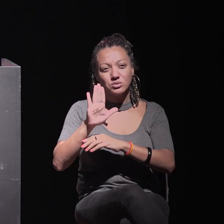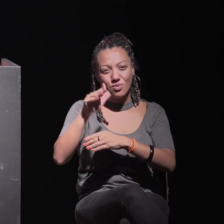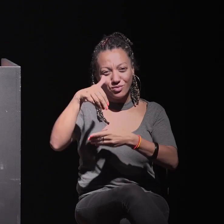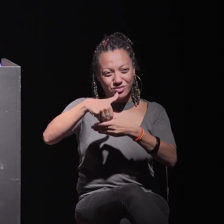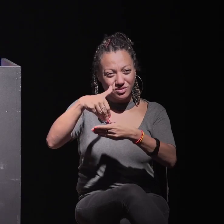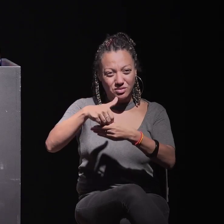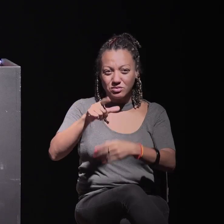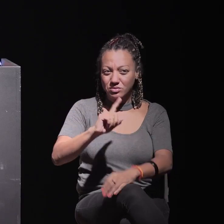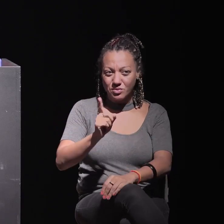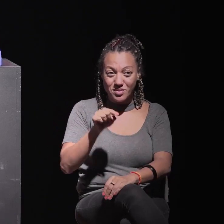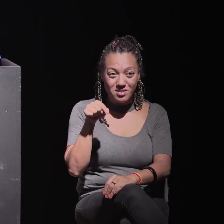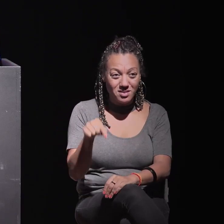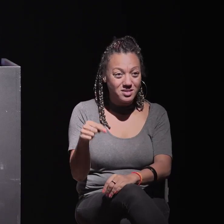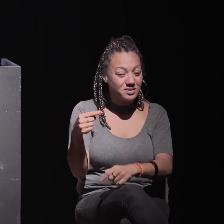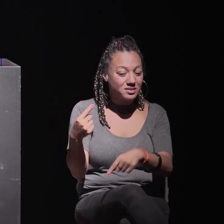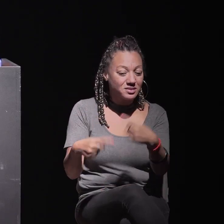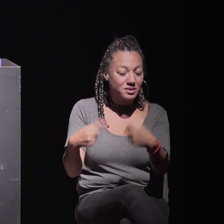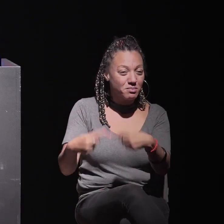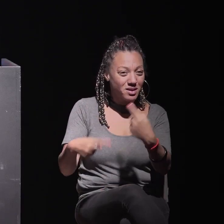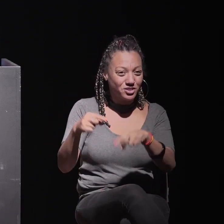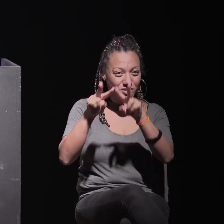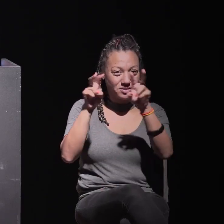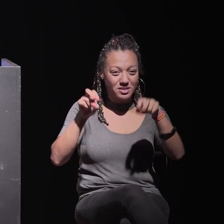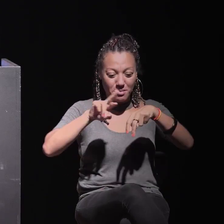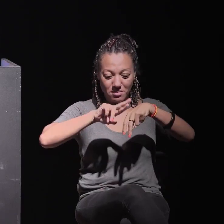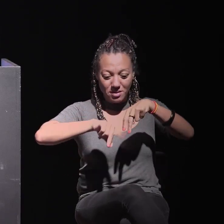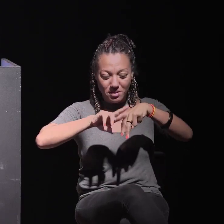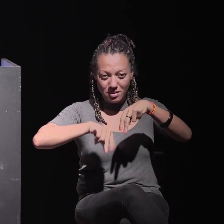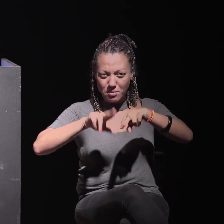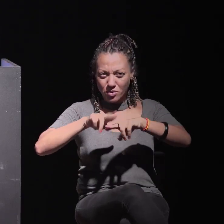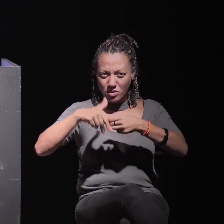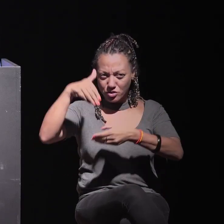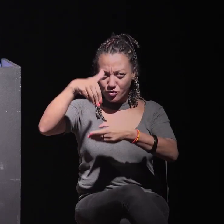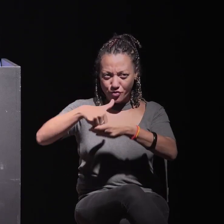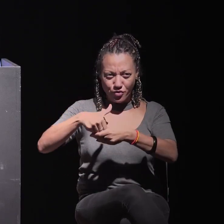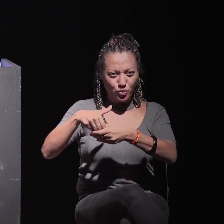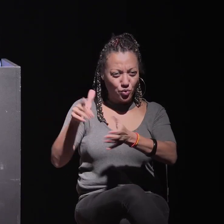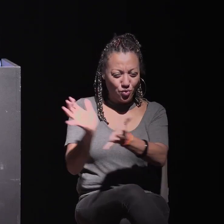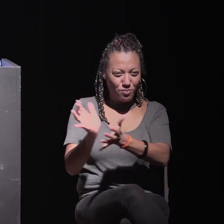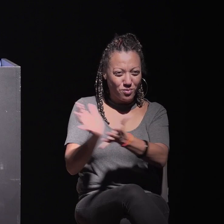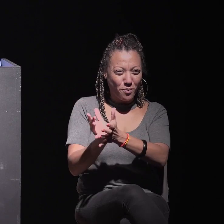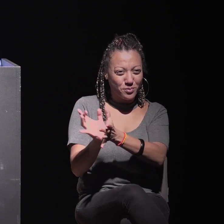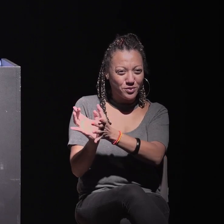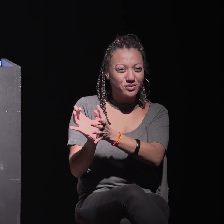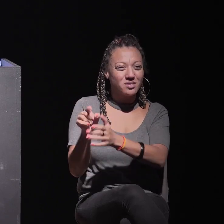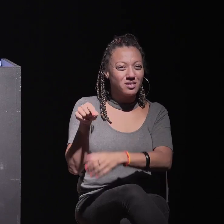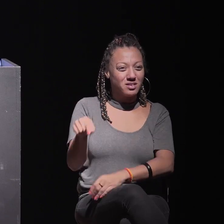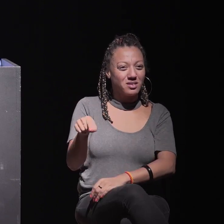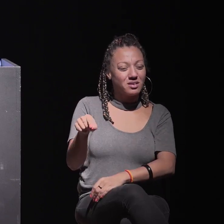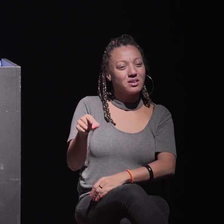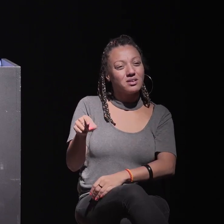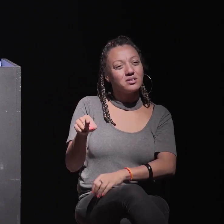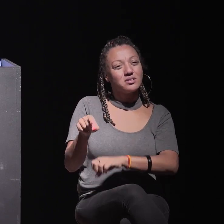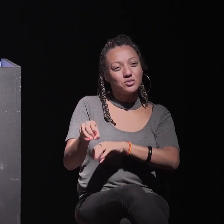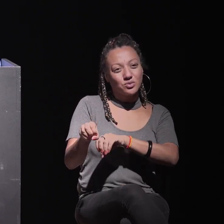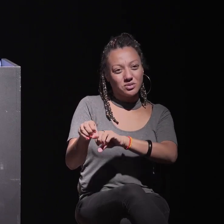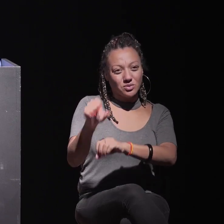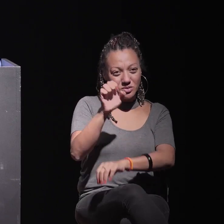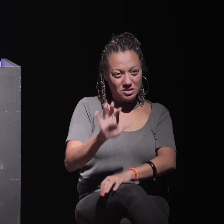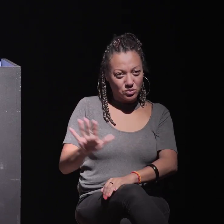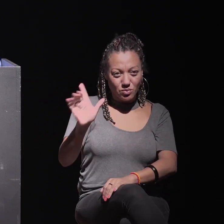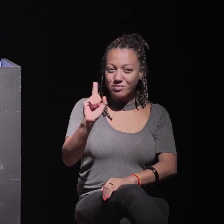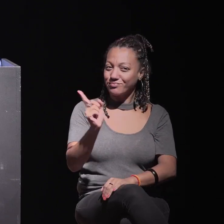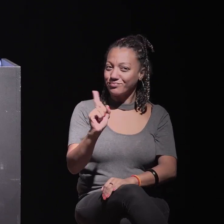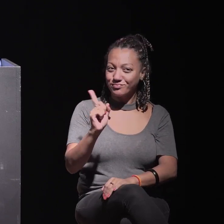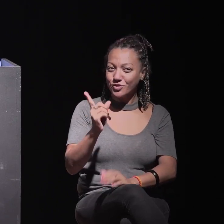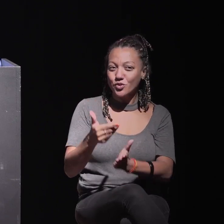né? Que esse debate sobre a ideologia de gênero apareceu com a votação dos planos municipais e estaduais de educação. A articulação